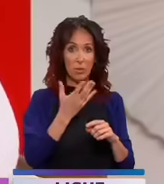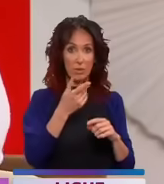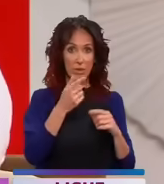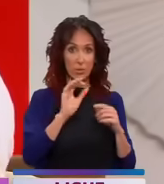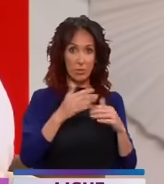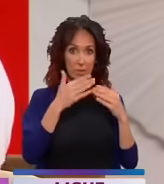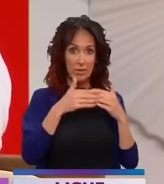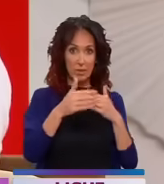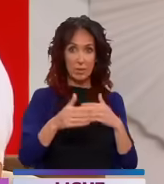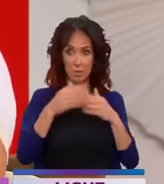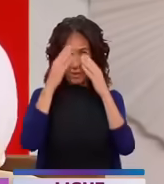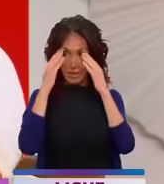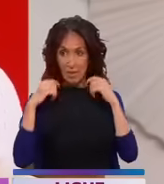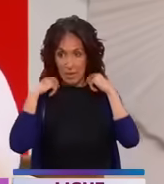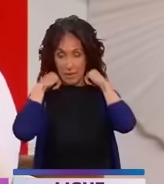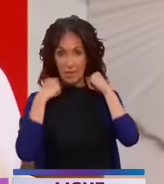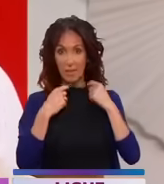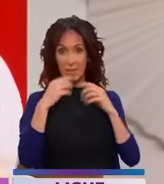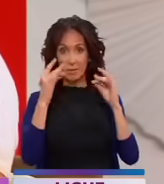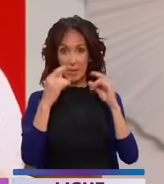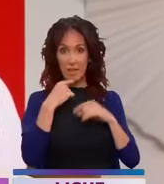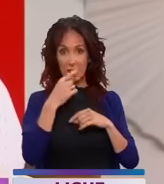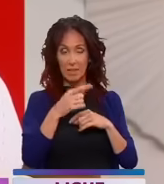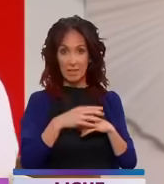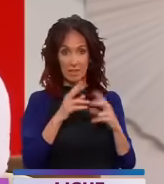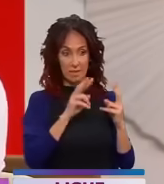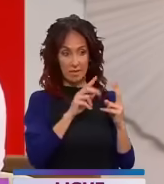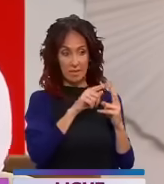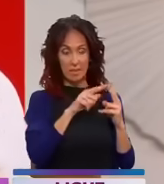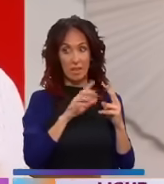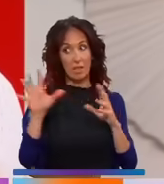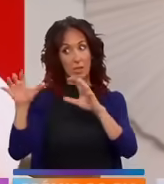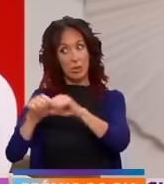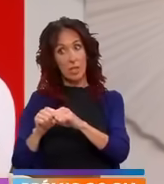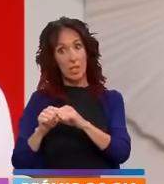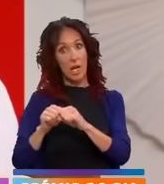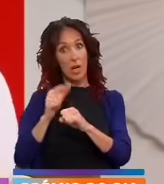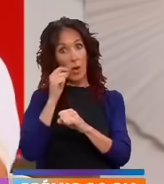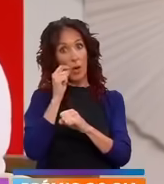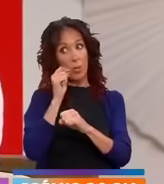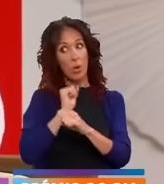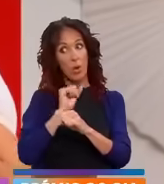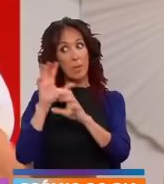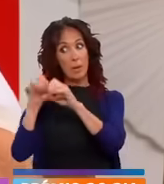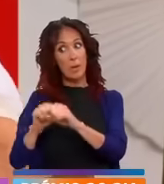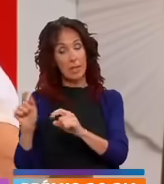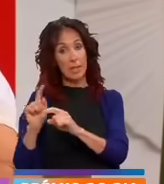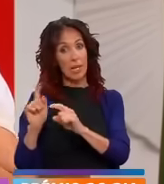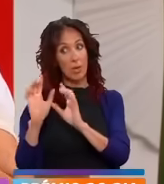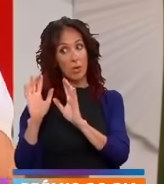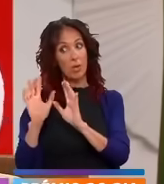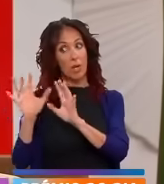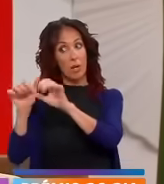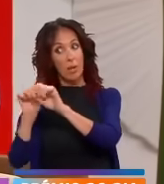princípio, a Daniela disse a brincar com elas que não se agarra ao meu Maurício, não faça isto com o meu Maurício. Ela